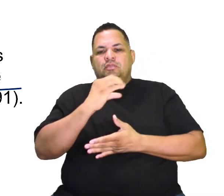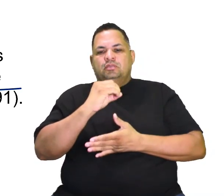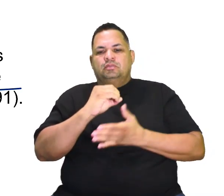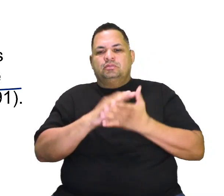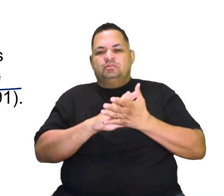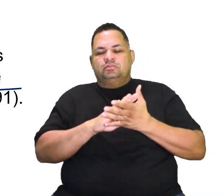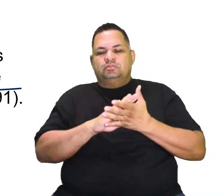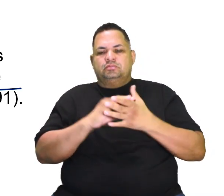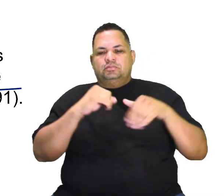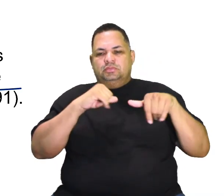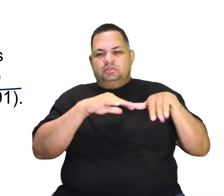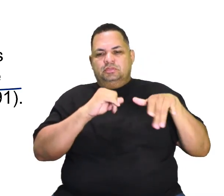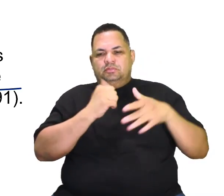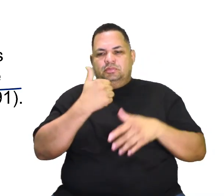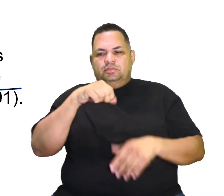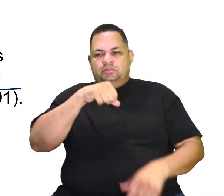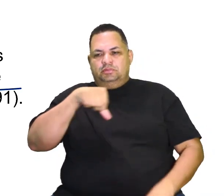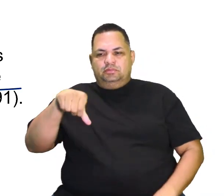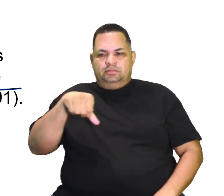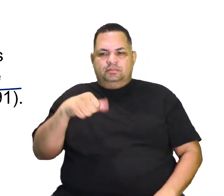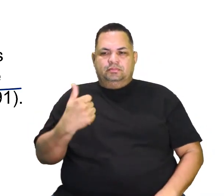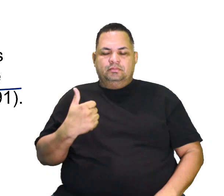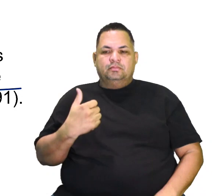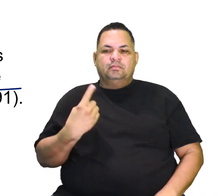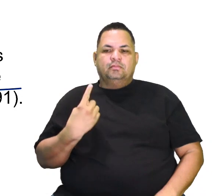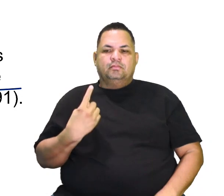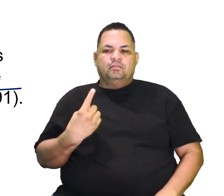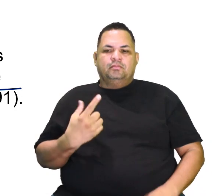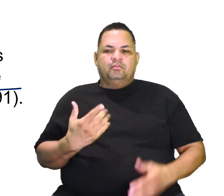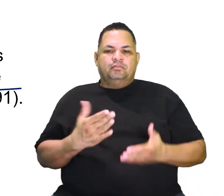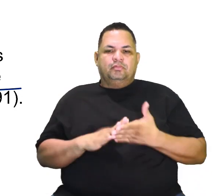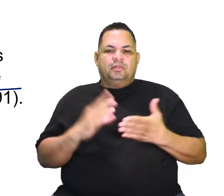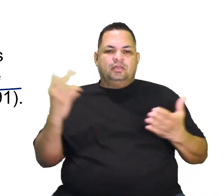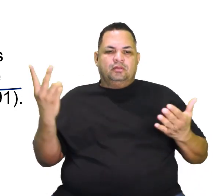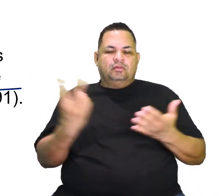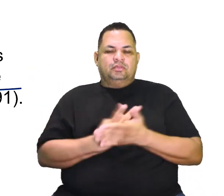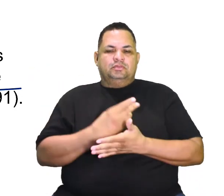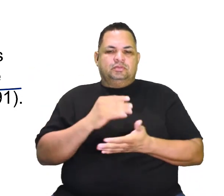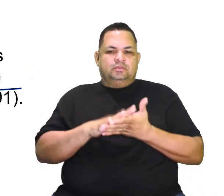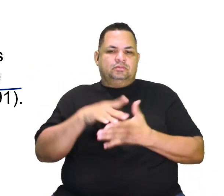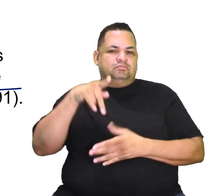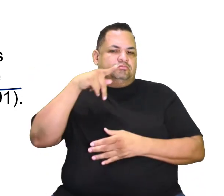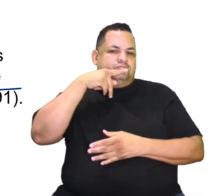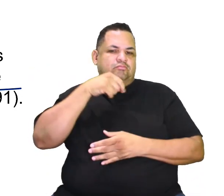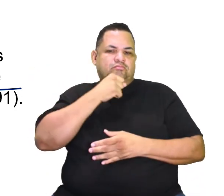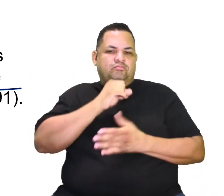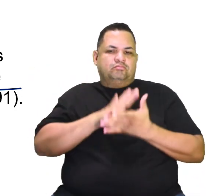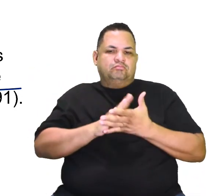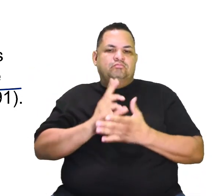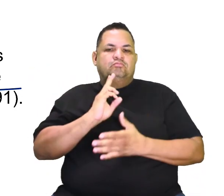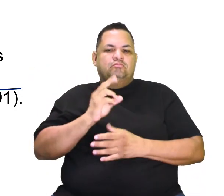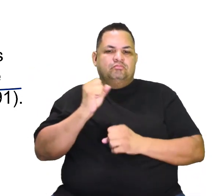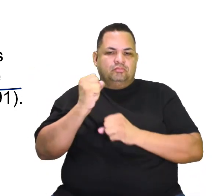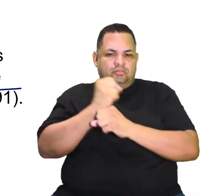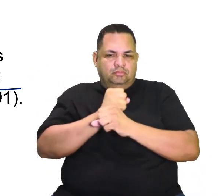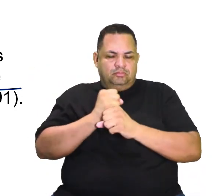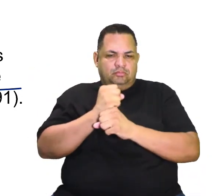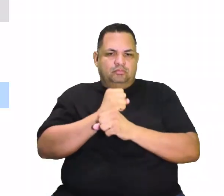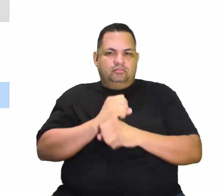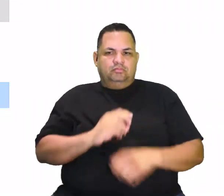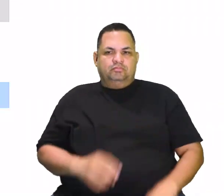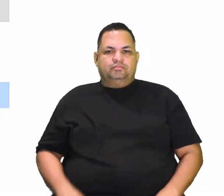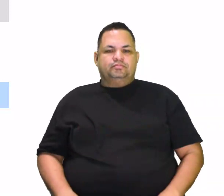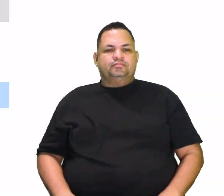já ocorre tipicamente todo ano aqui em Porto Velho, período das festas